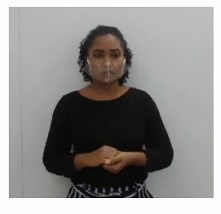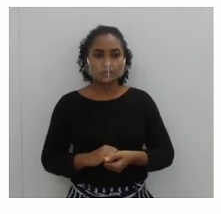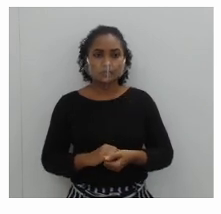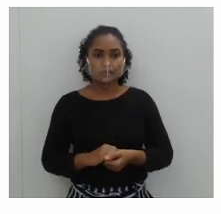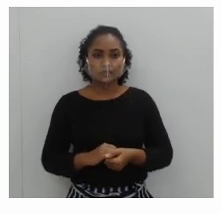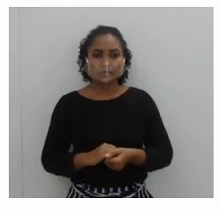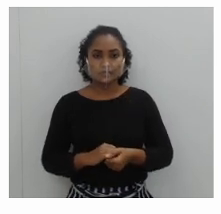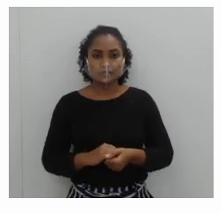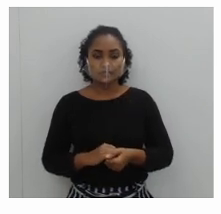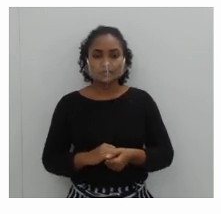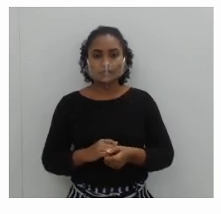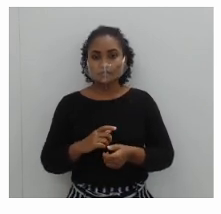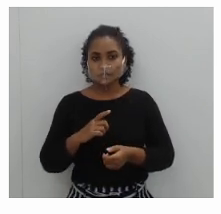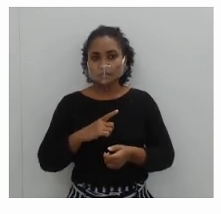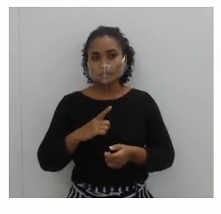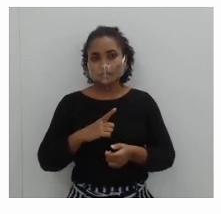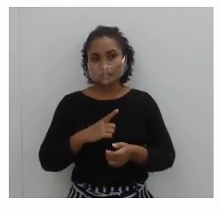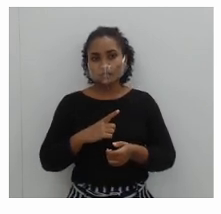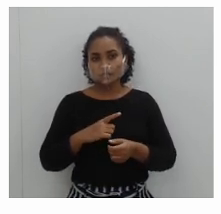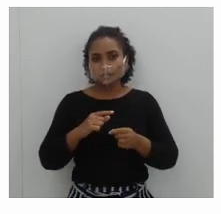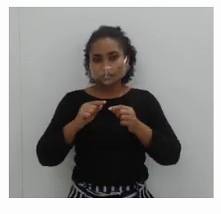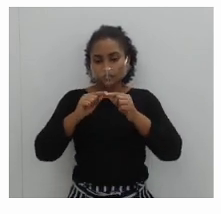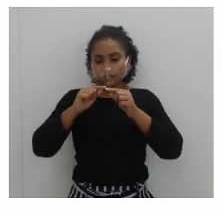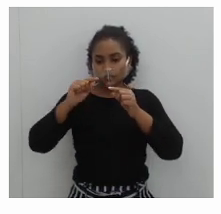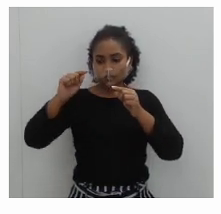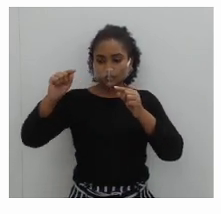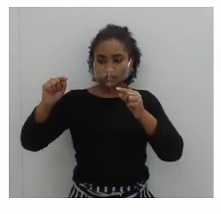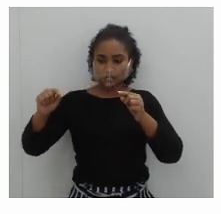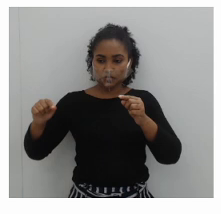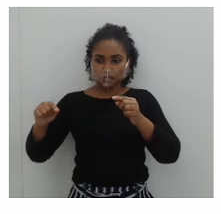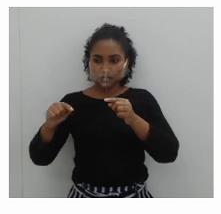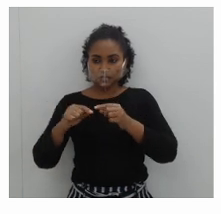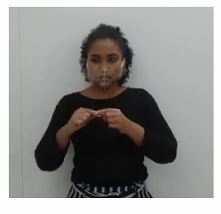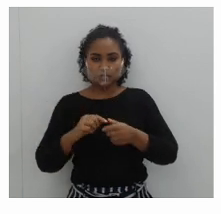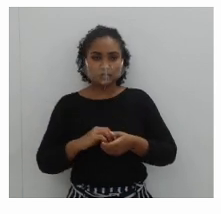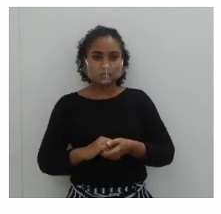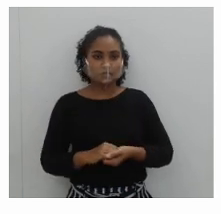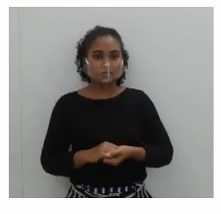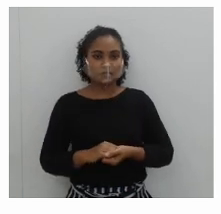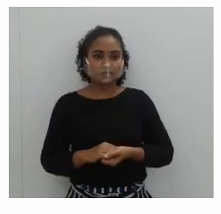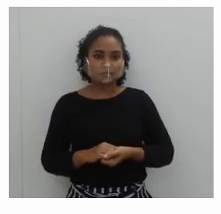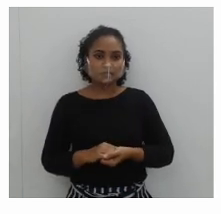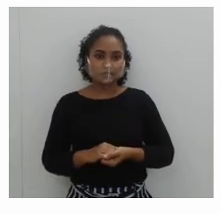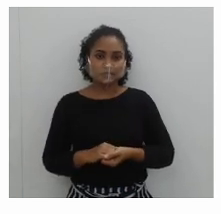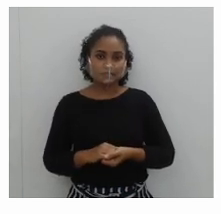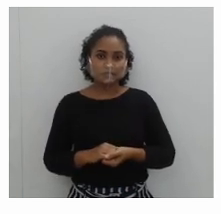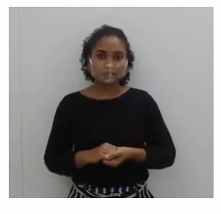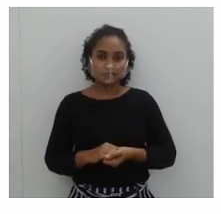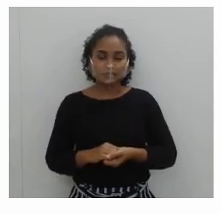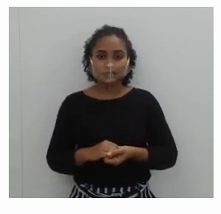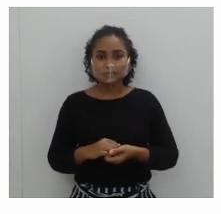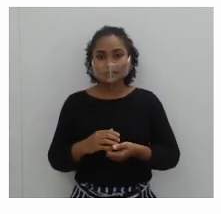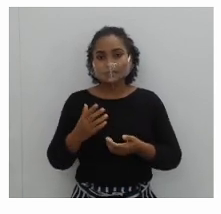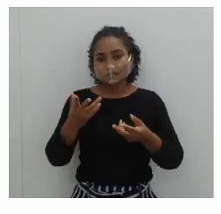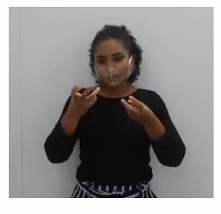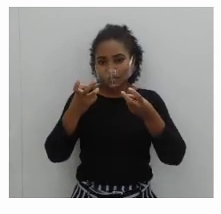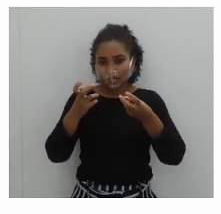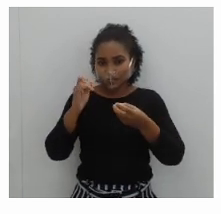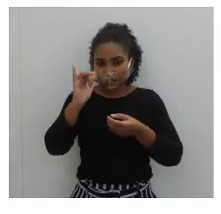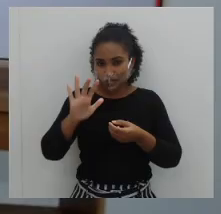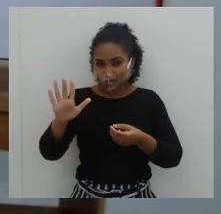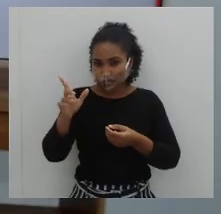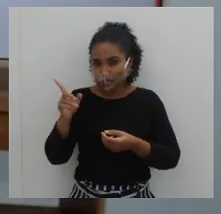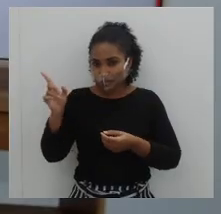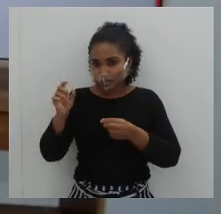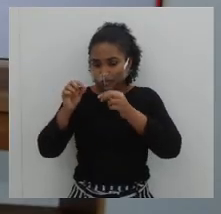comigo, que era o paralelepípedo retângulo. Então, as faces, está ali na figura,